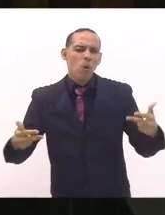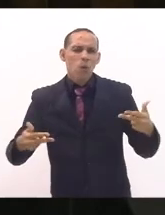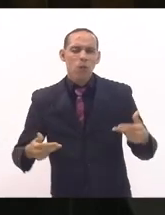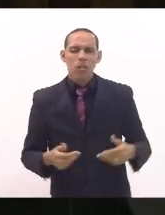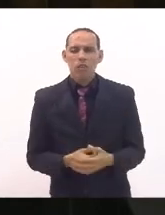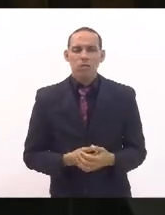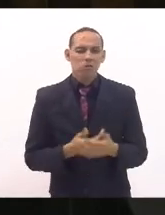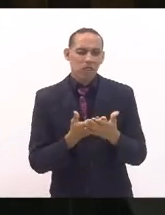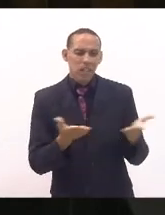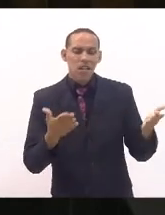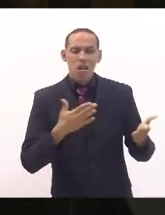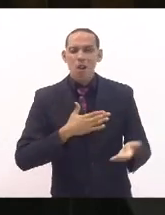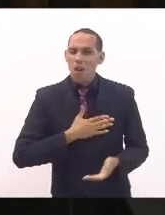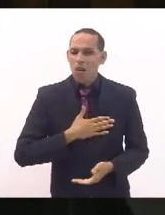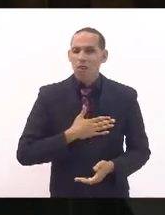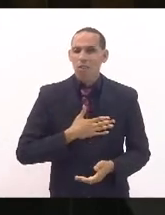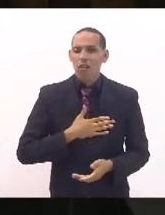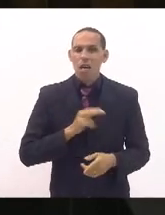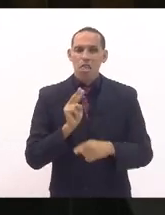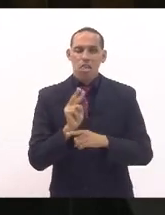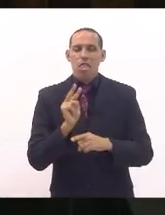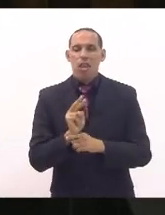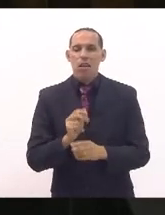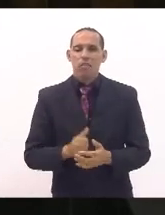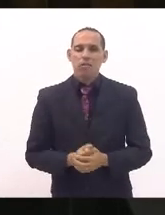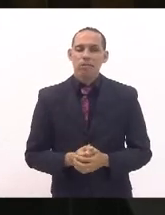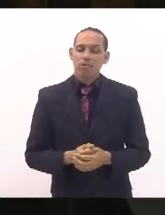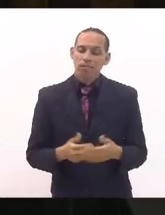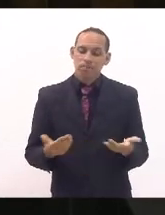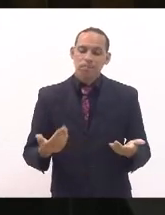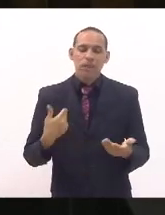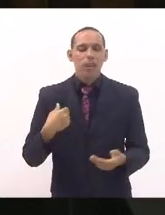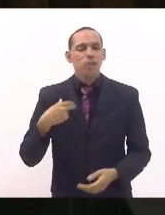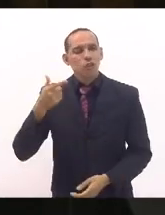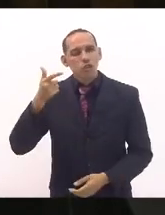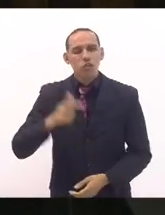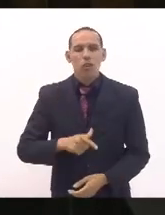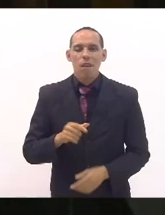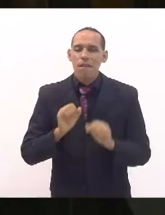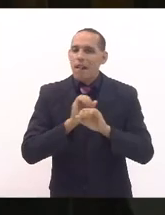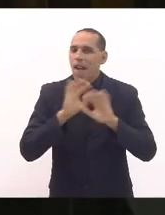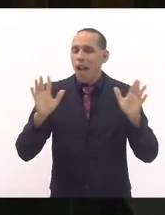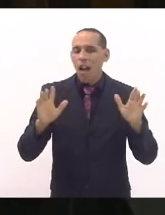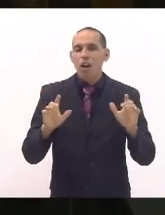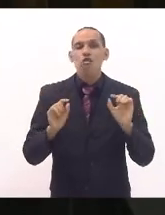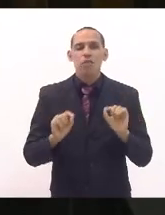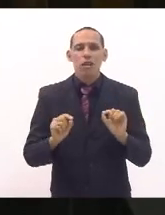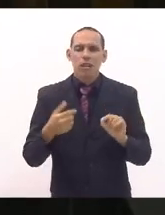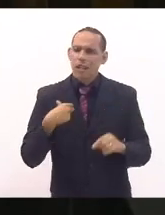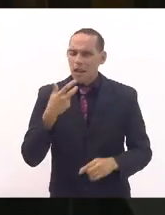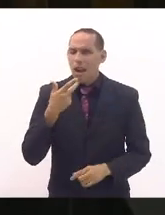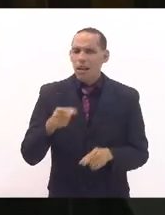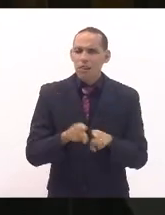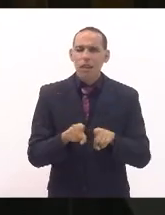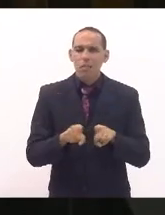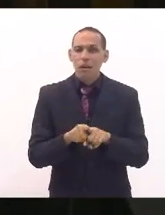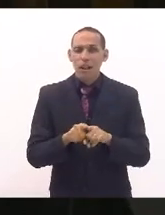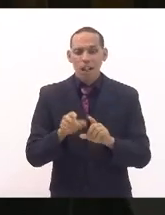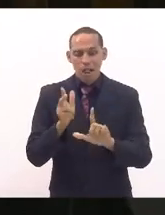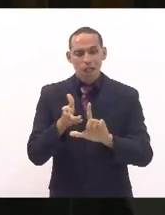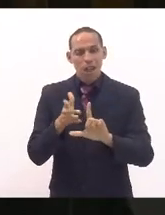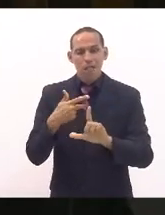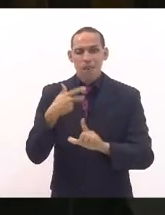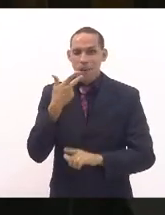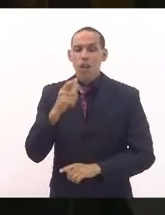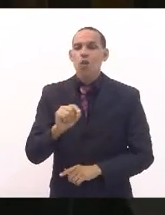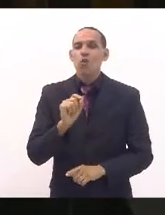eles gostam de defender. Então, fica aqui mais uma vez claro, e eu falei, inclusive, numa live, que isso